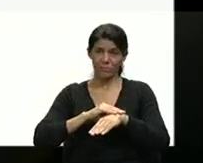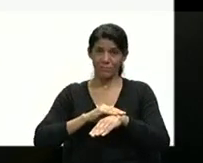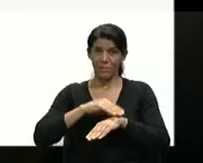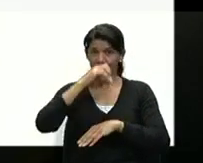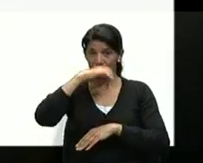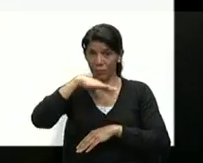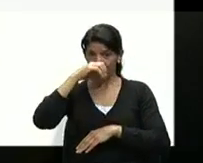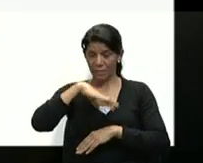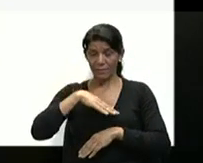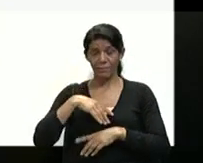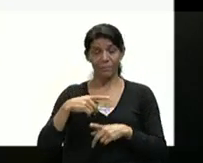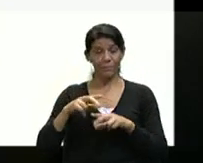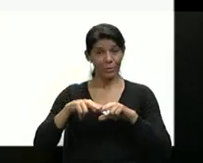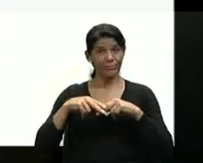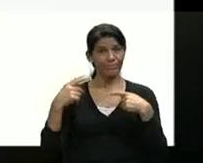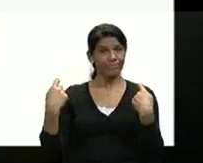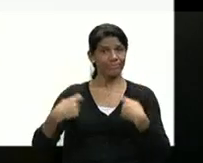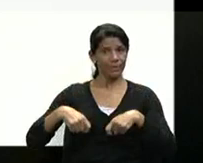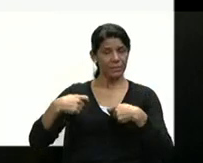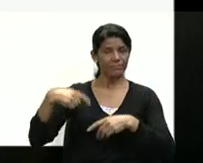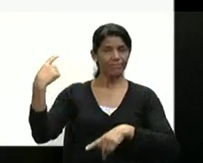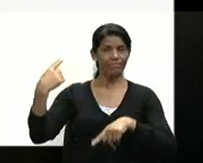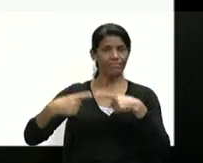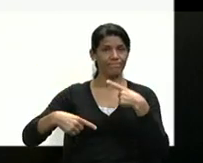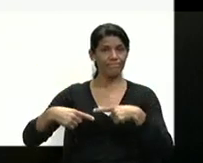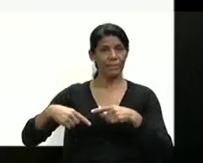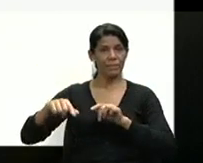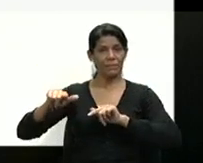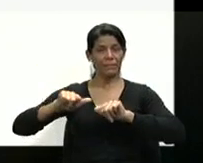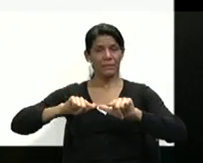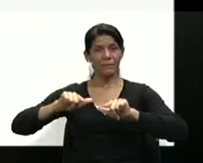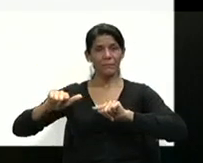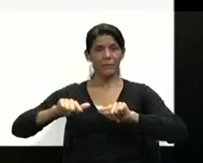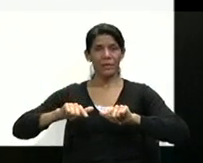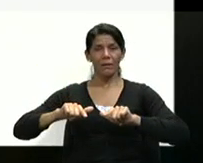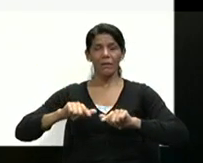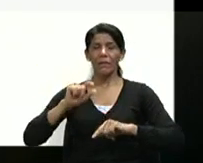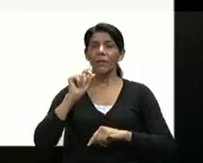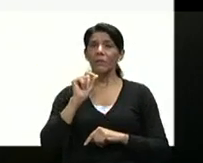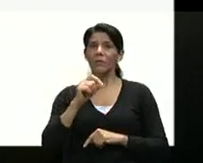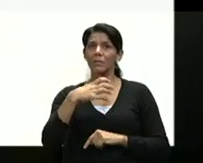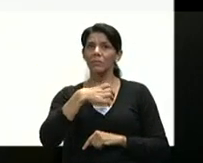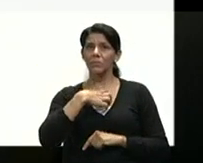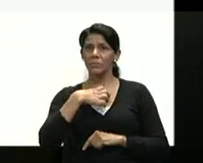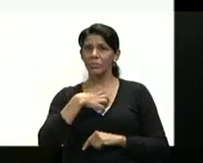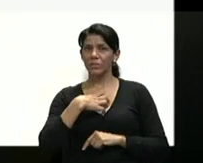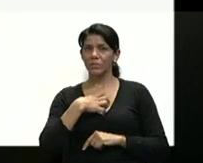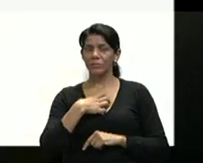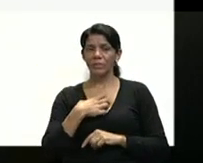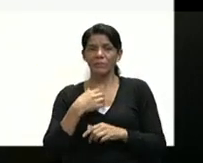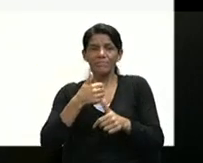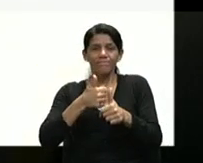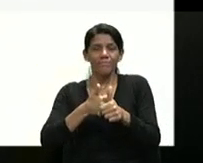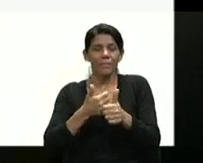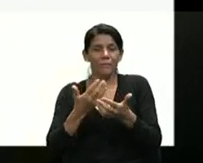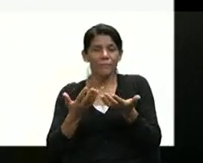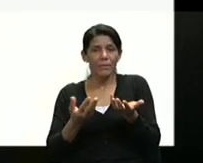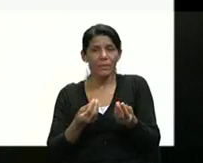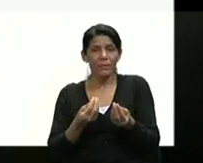necessita de uma política que trabalhe com ela de forma mais próxima,